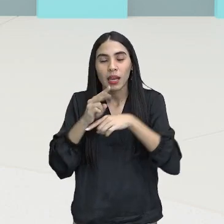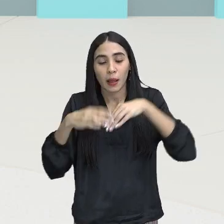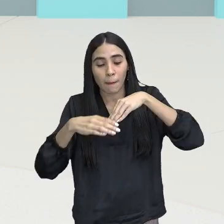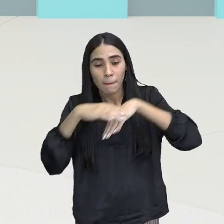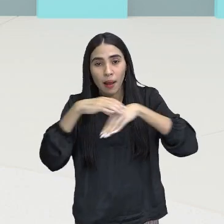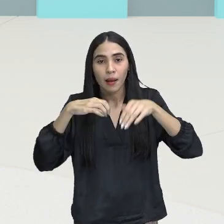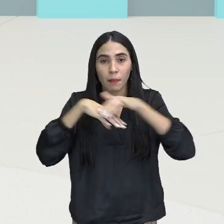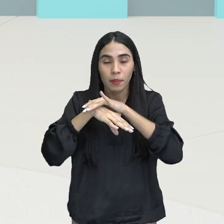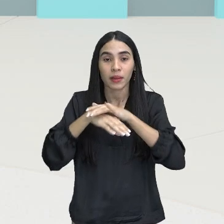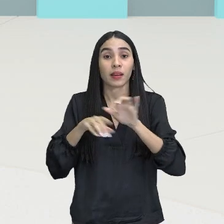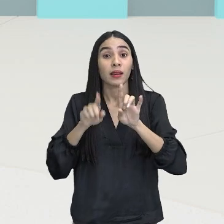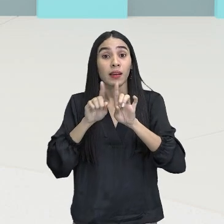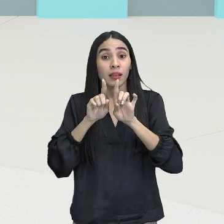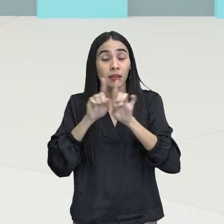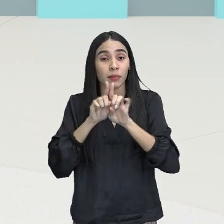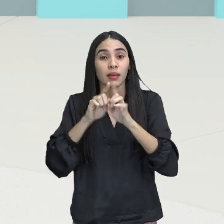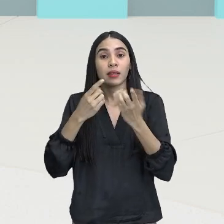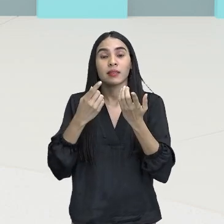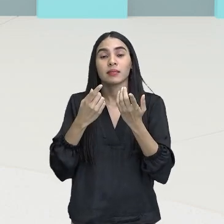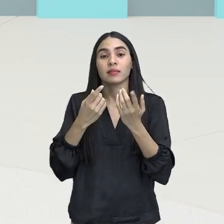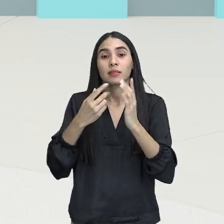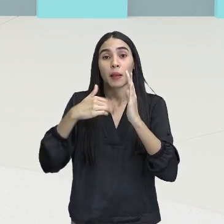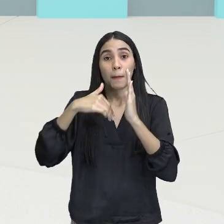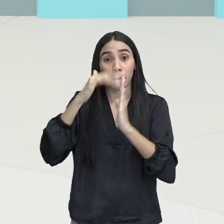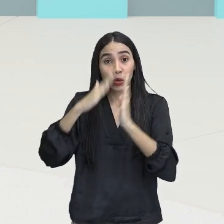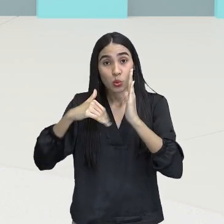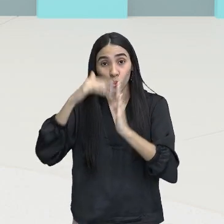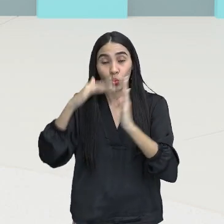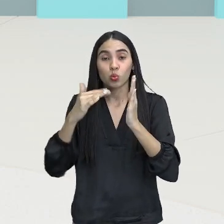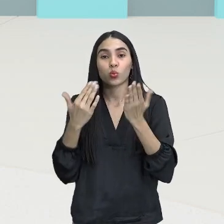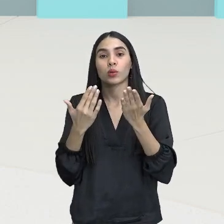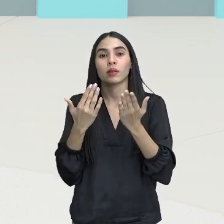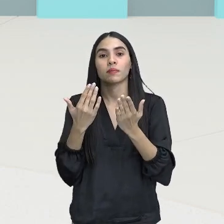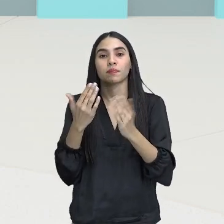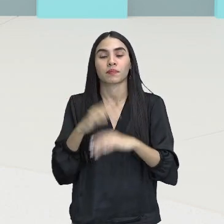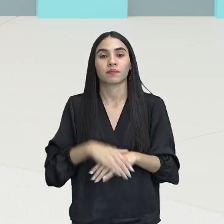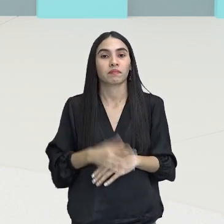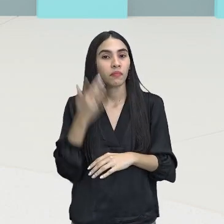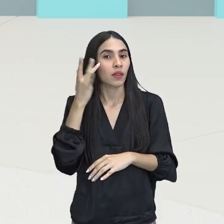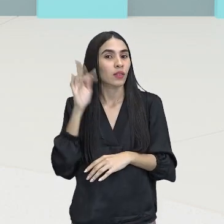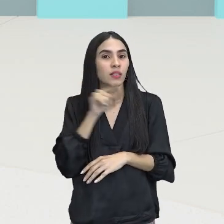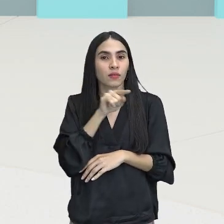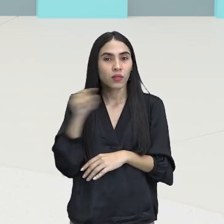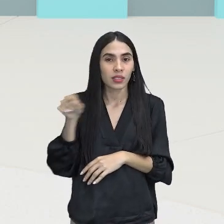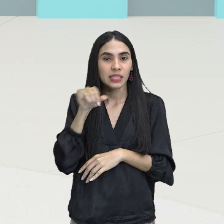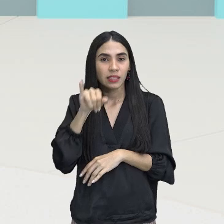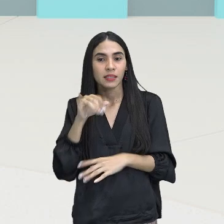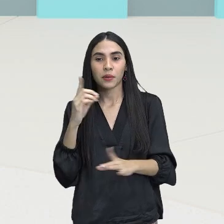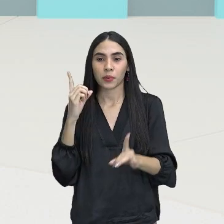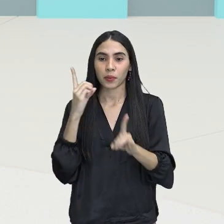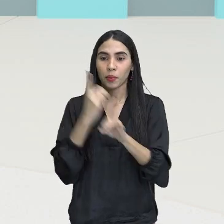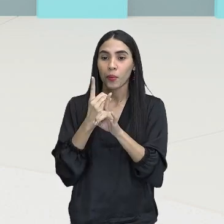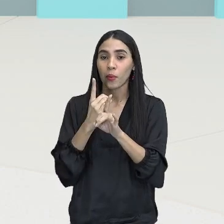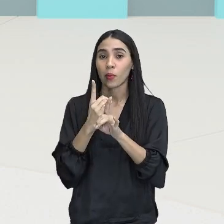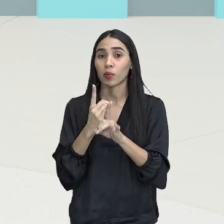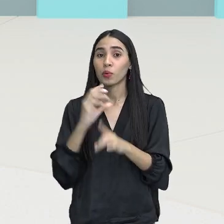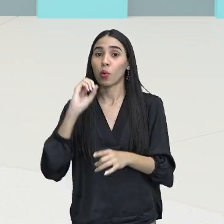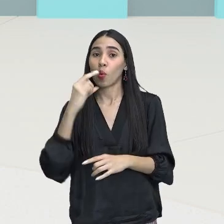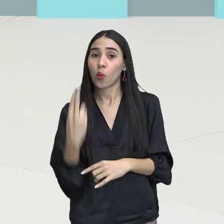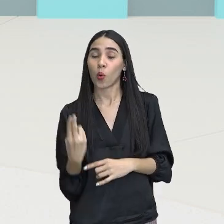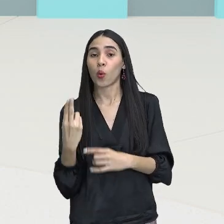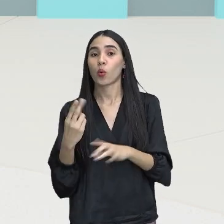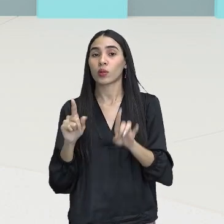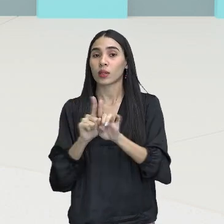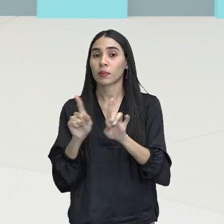da pintura, das artes visuais, não sei vocês se ainda encontram por aí, se fazem nas aulas